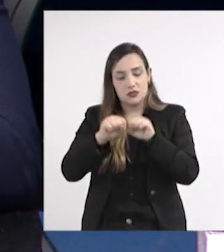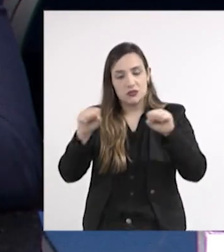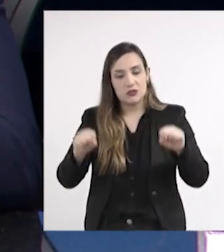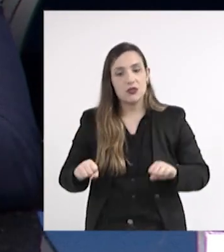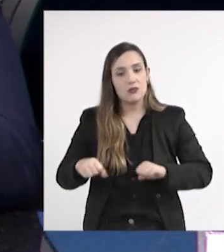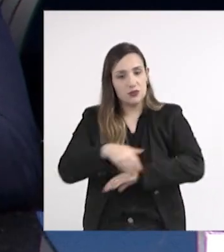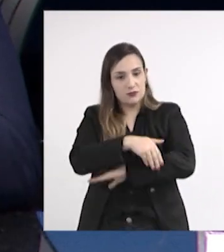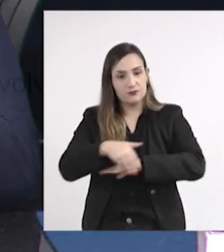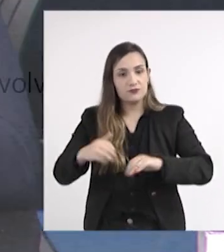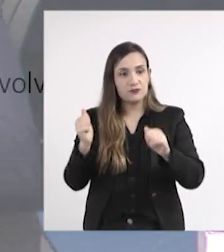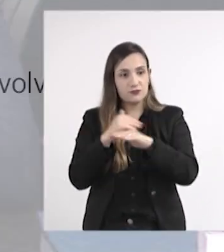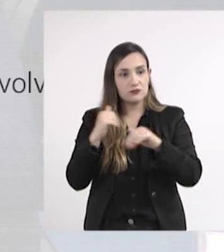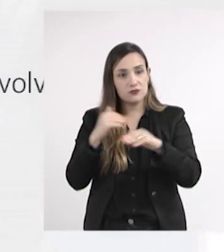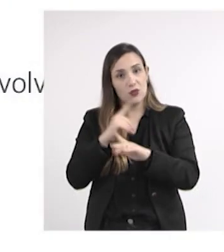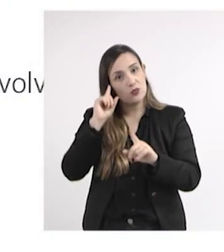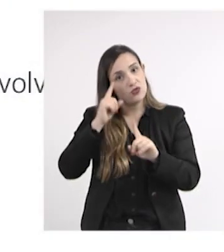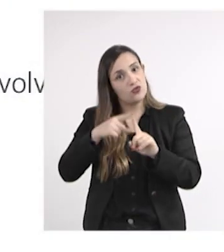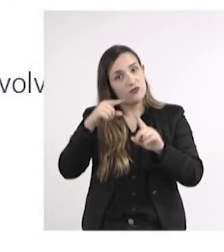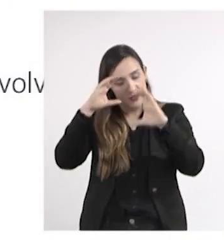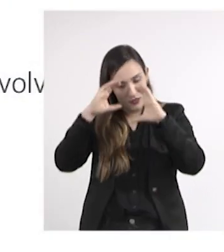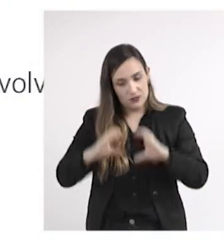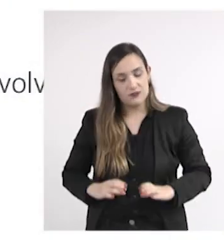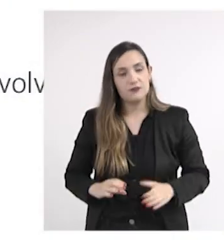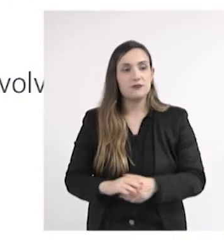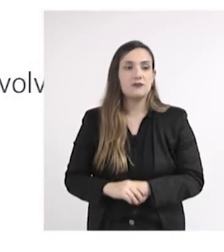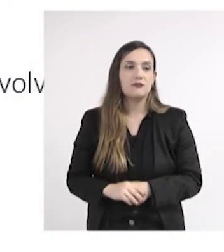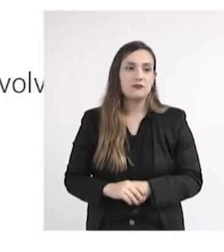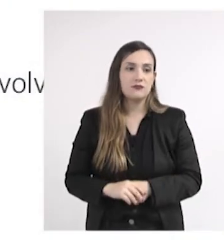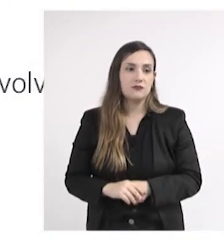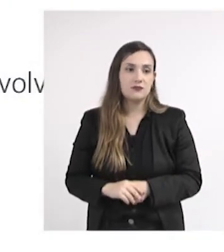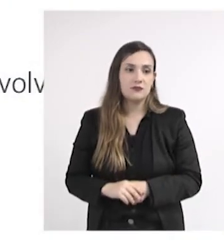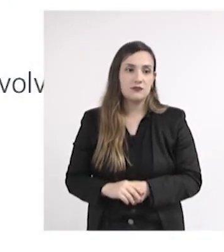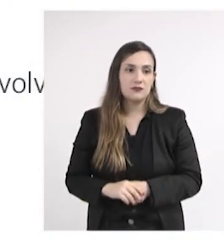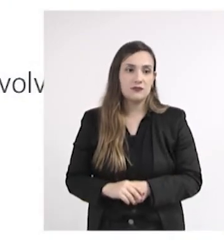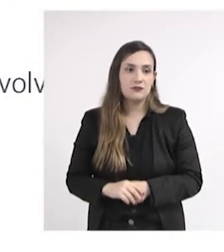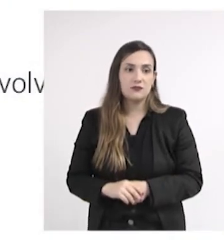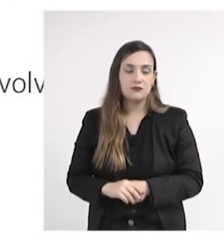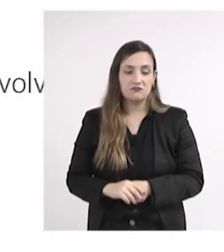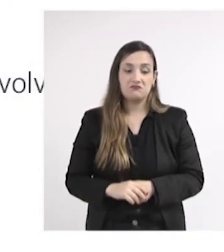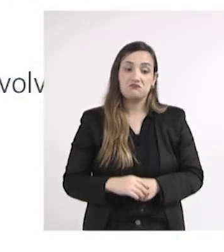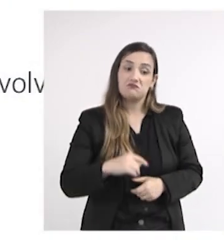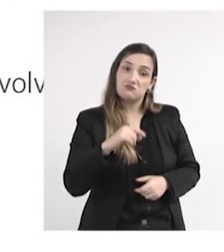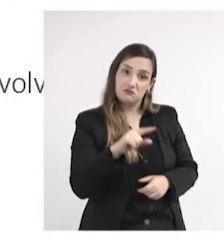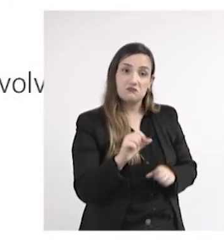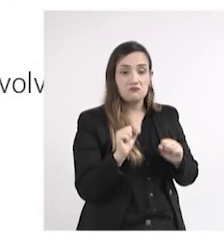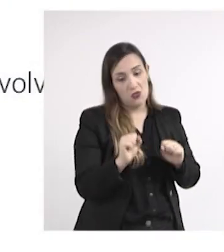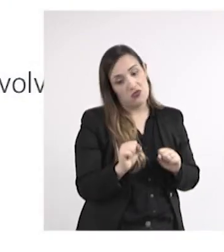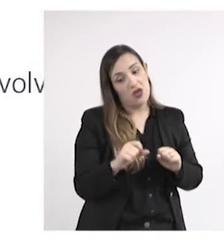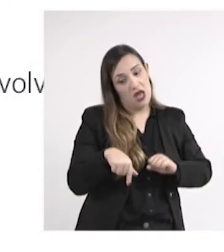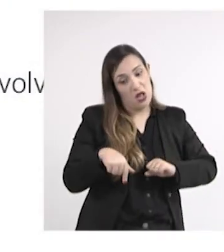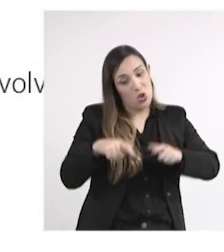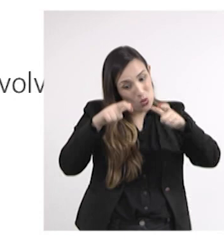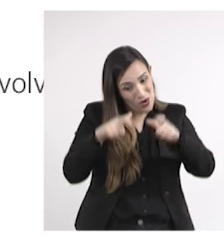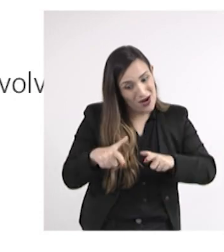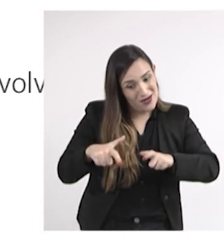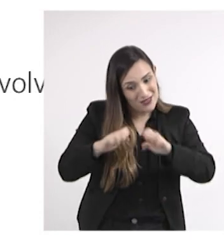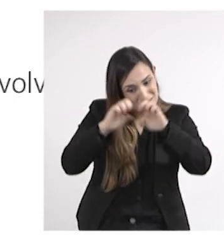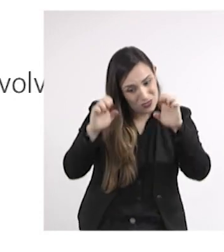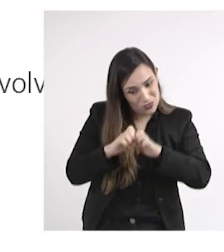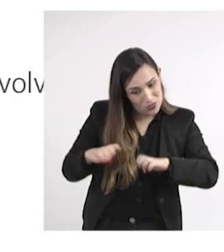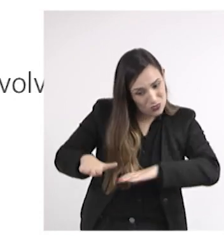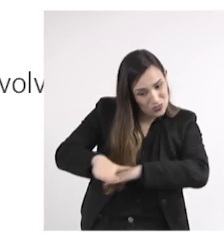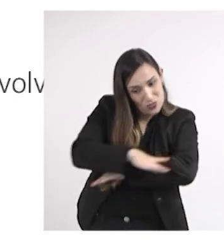com foco no cidadão, seja no que tange à infraestrutura propriamente dita, regularização